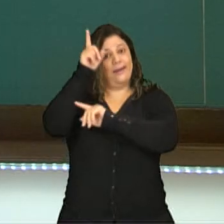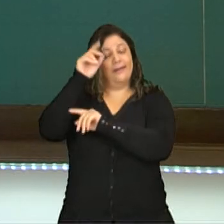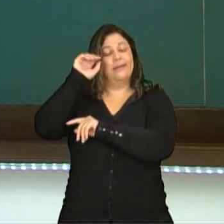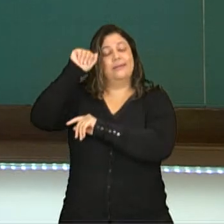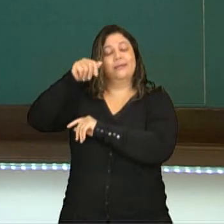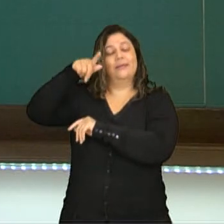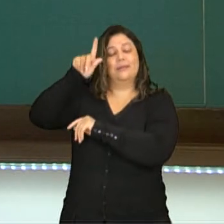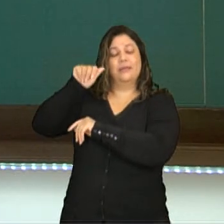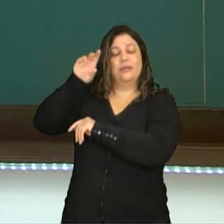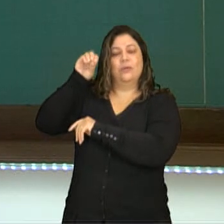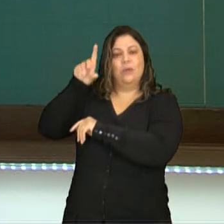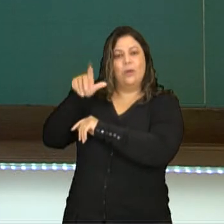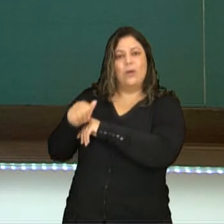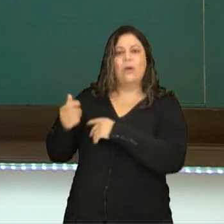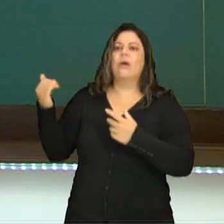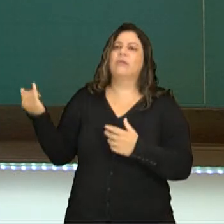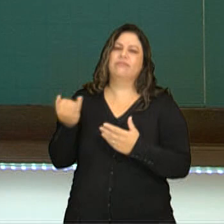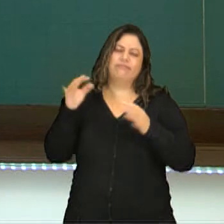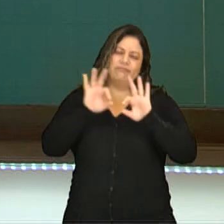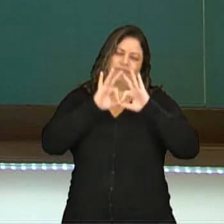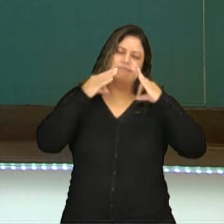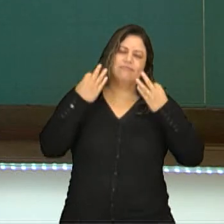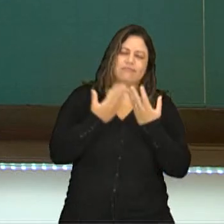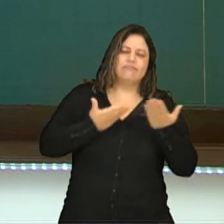suas origens, era extremamente familiar.